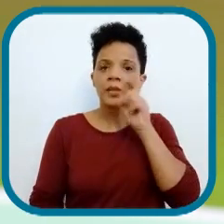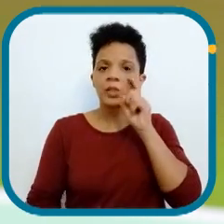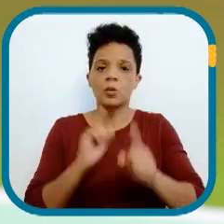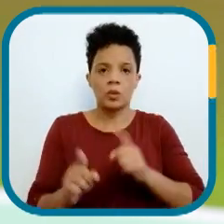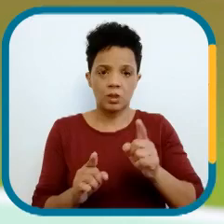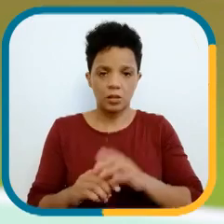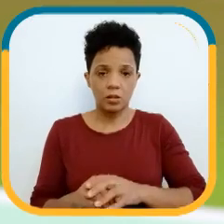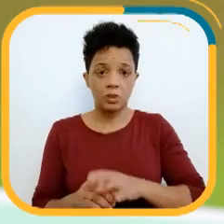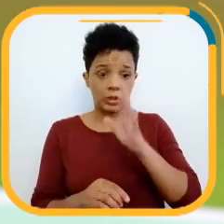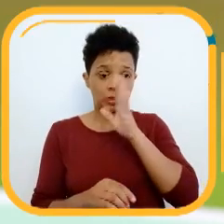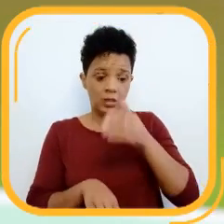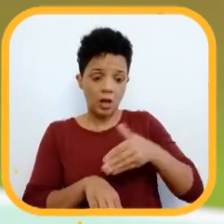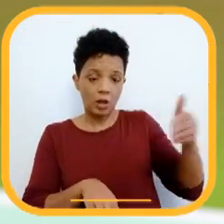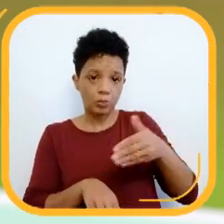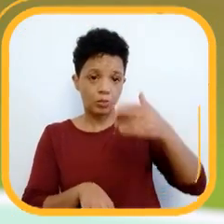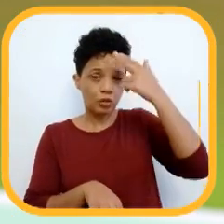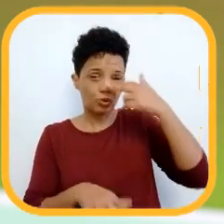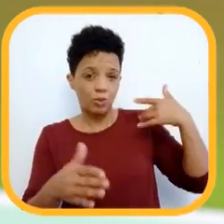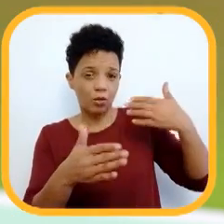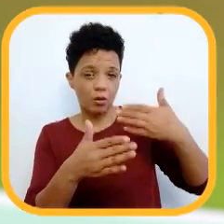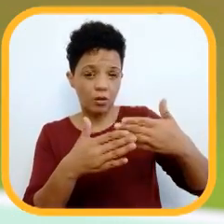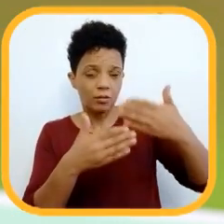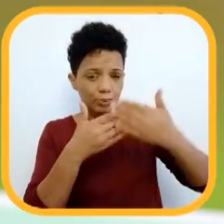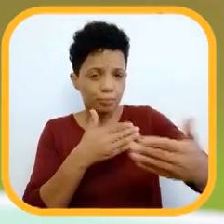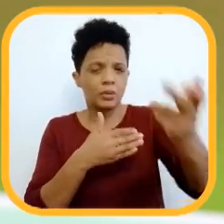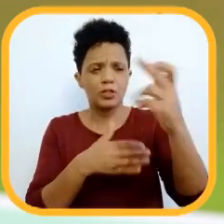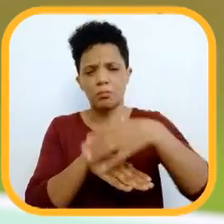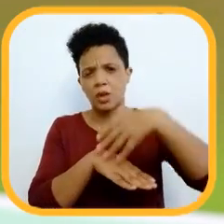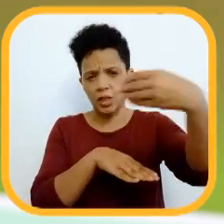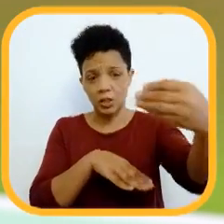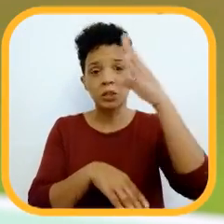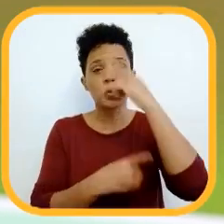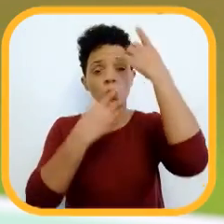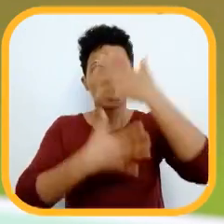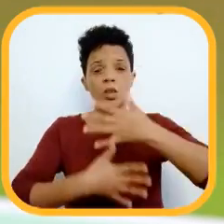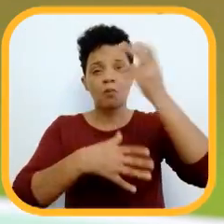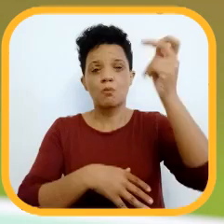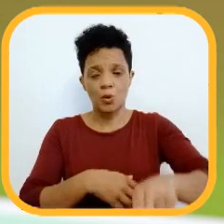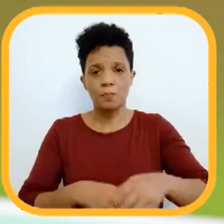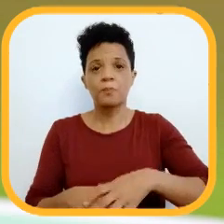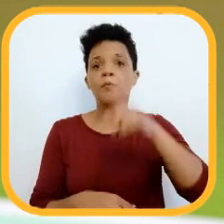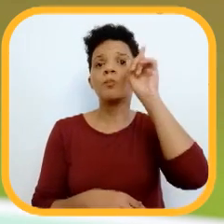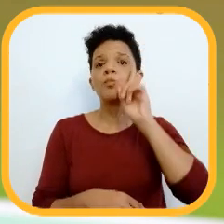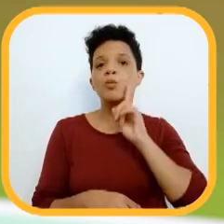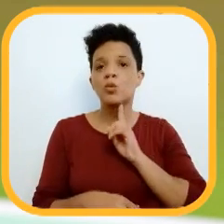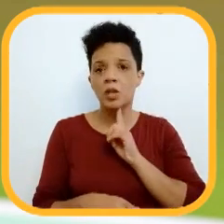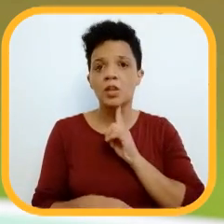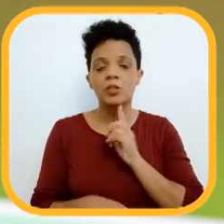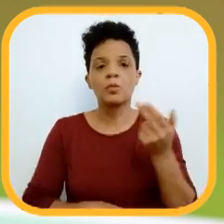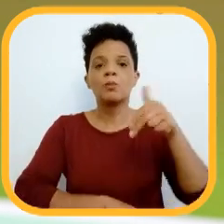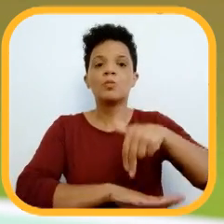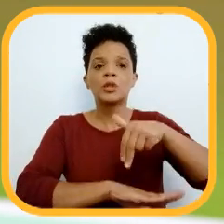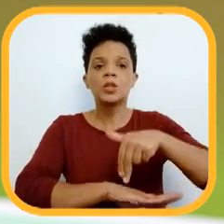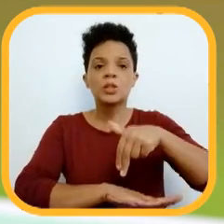que, quando chegar o momento da história, que vai ser daqui a muitas décadas, se algum dia ele vai chegar, em que as